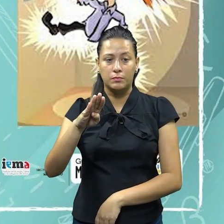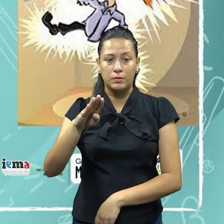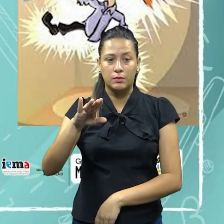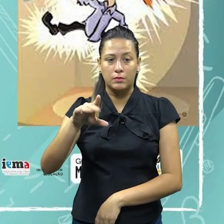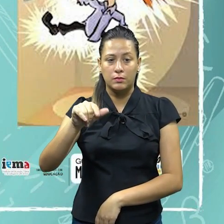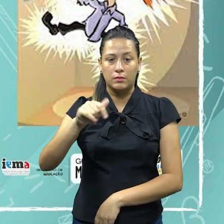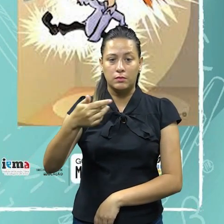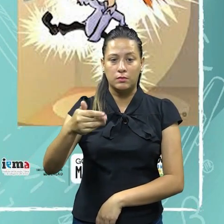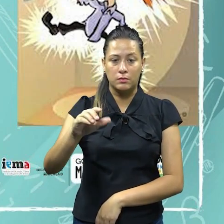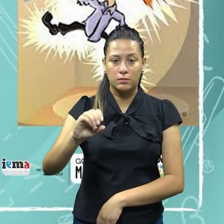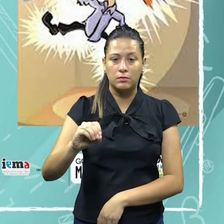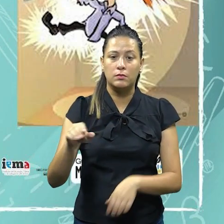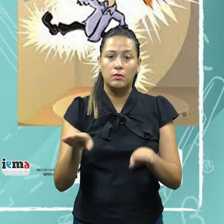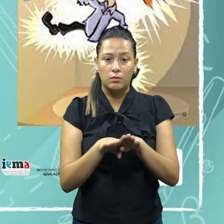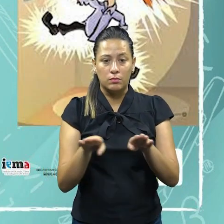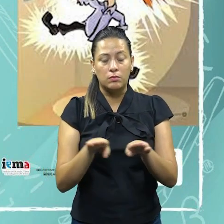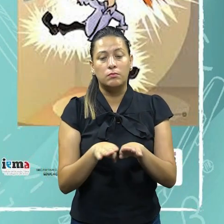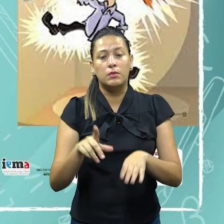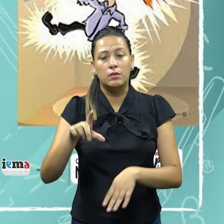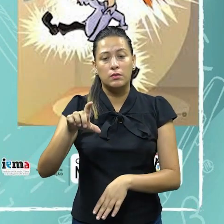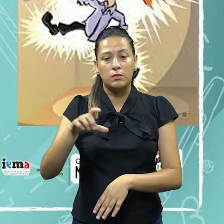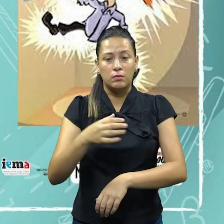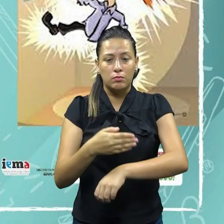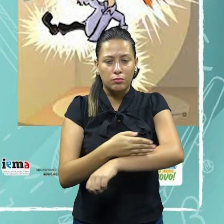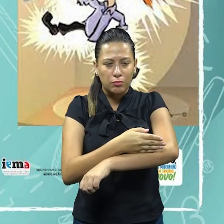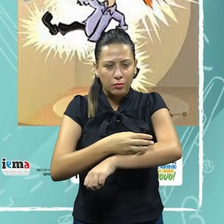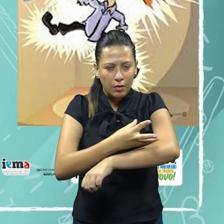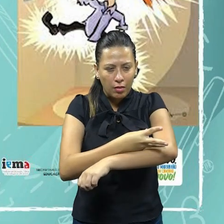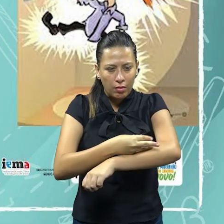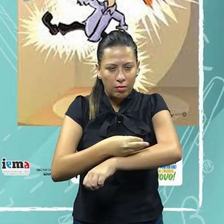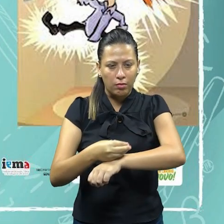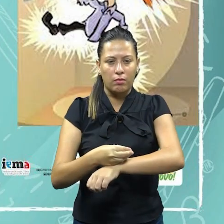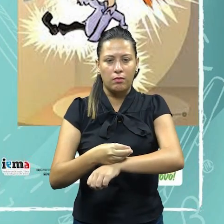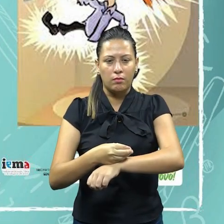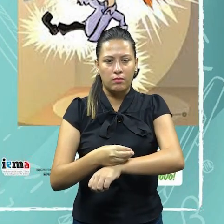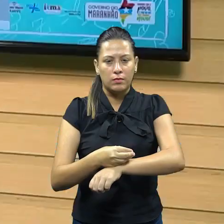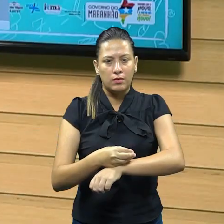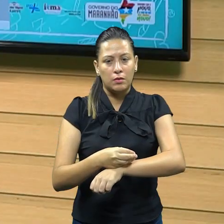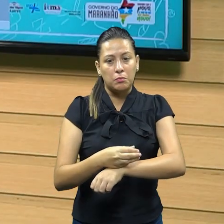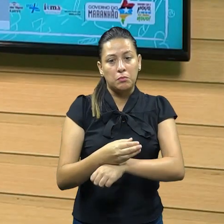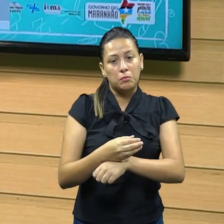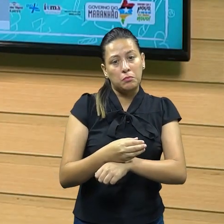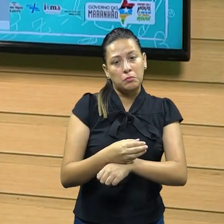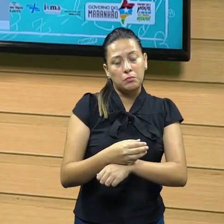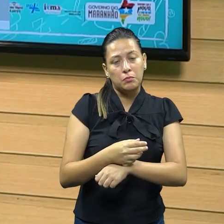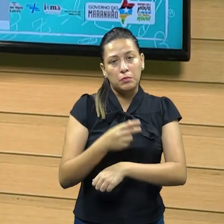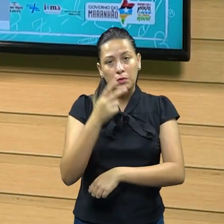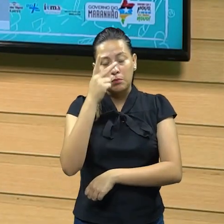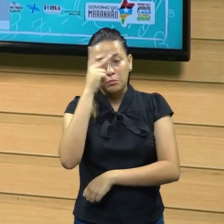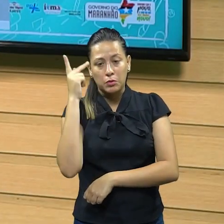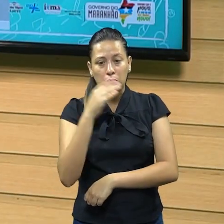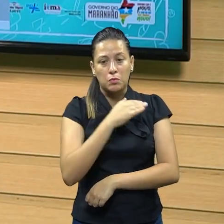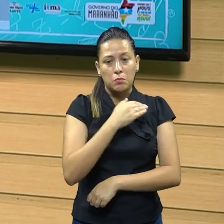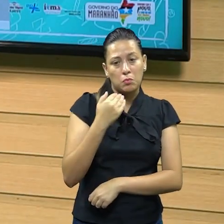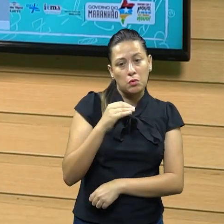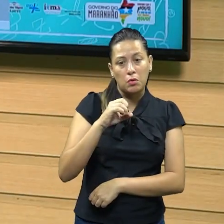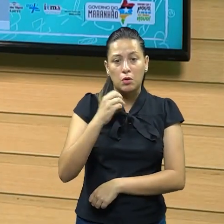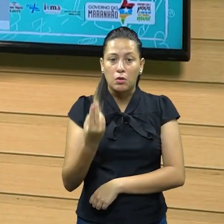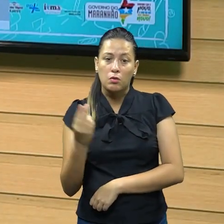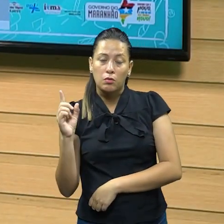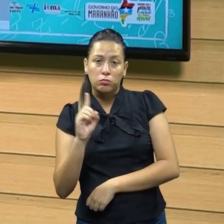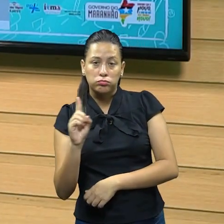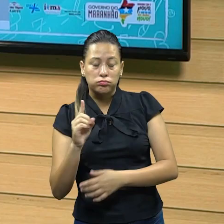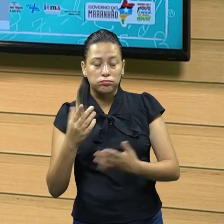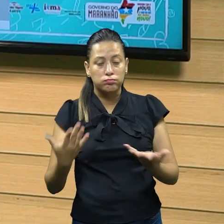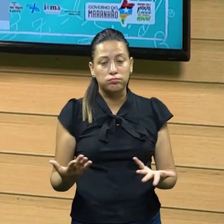térmicas, podendo levar a óbito, como efeito direto ou indireto. Além do choque elétrico, de